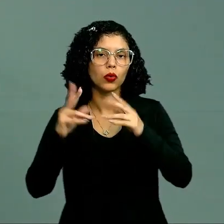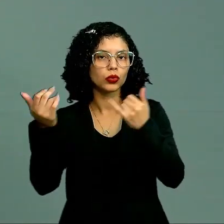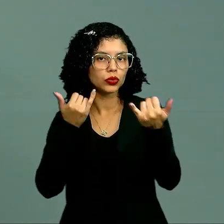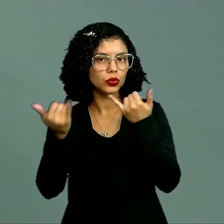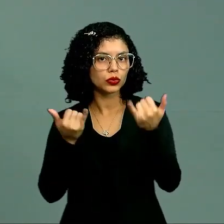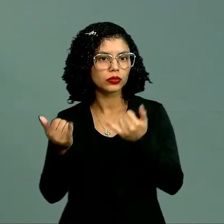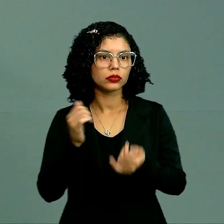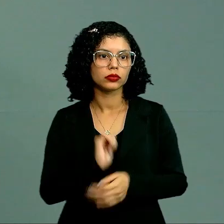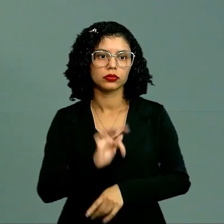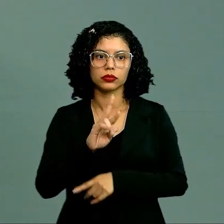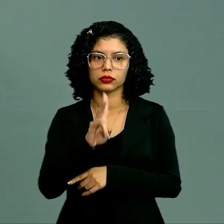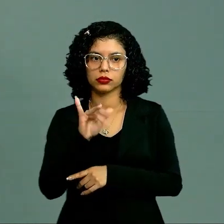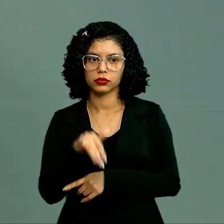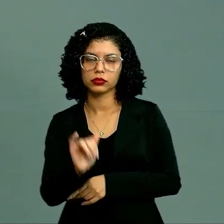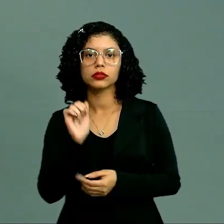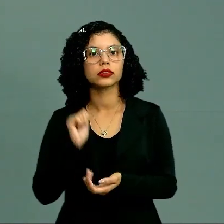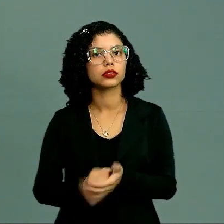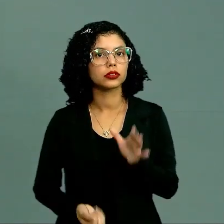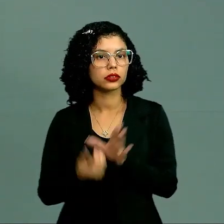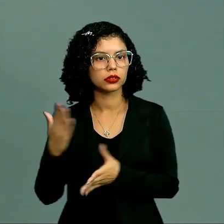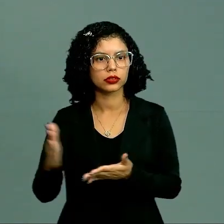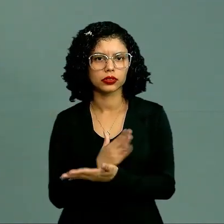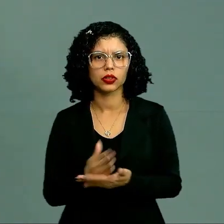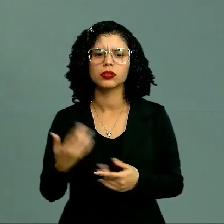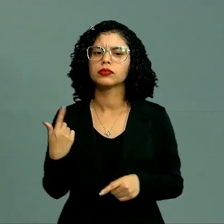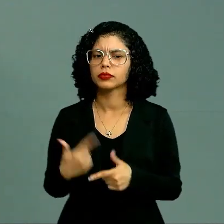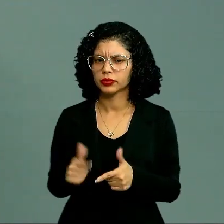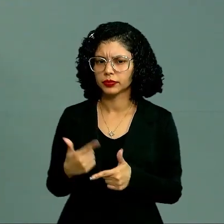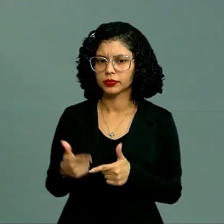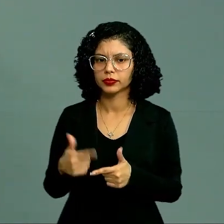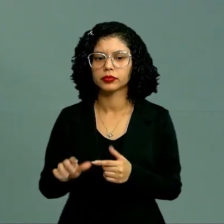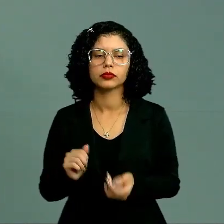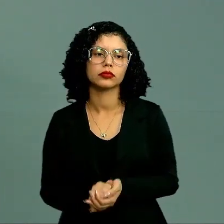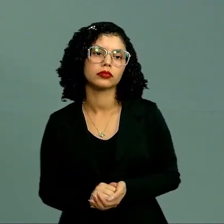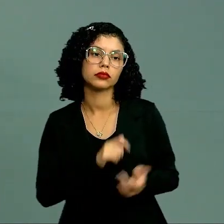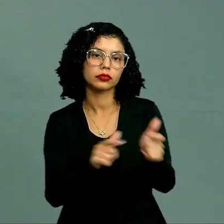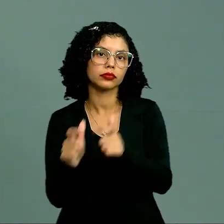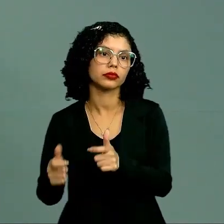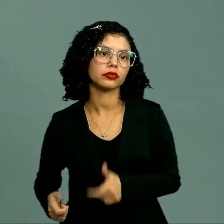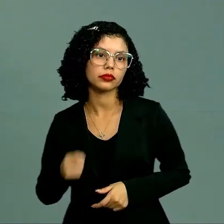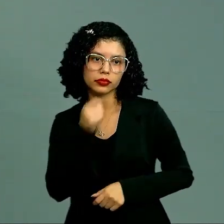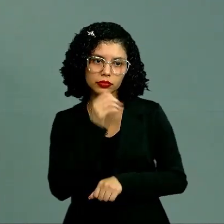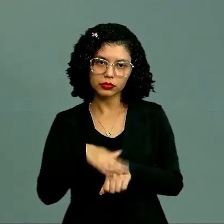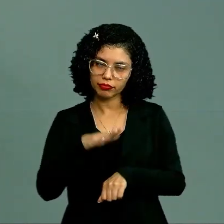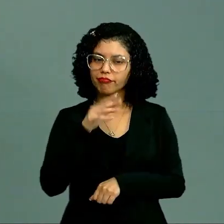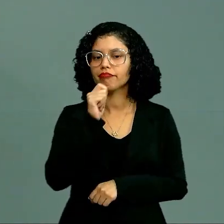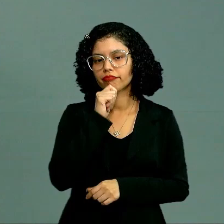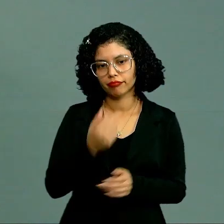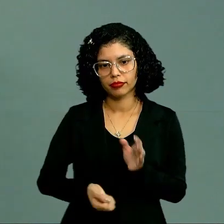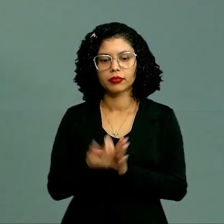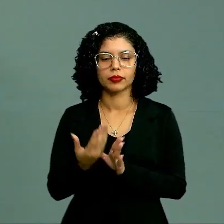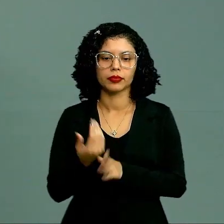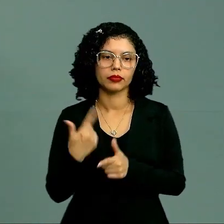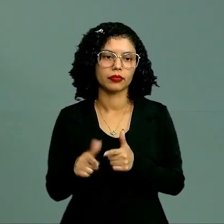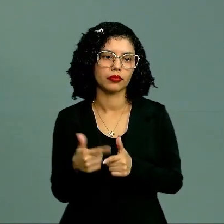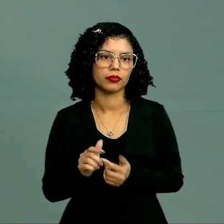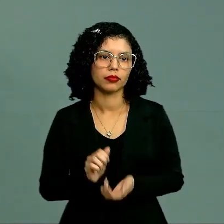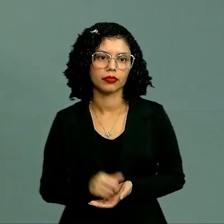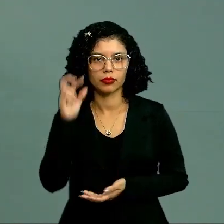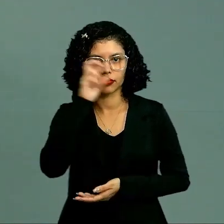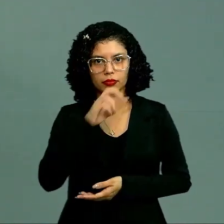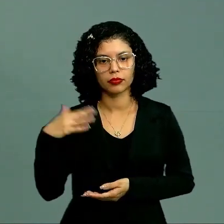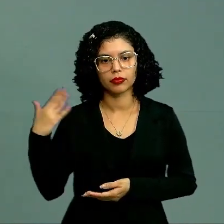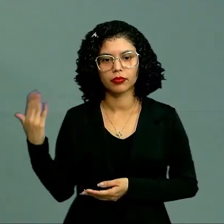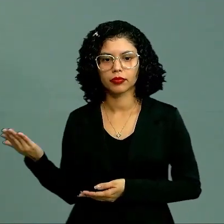porque são reality shows, eles geram algumas polêmicas. Então, dependendo do lugar, então aí é que gera polêmica mesmo. Então, vamos à